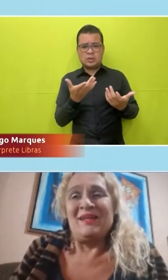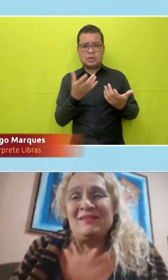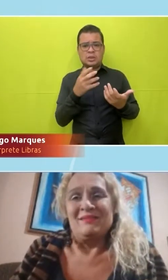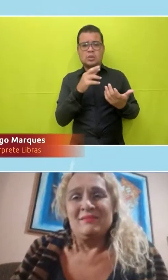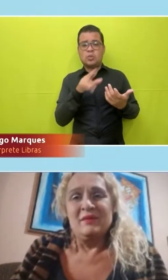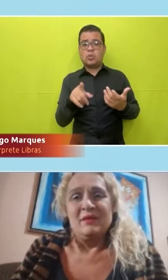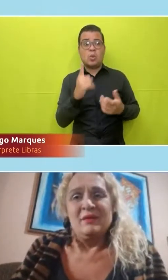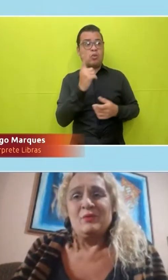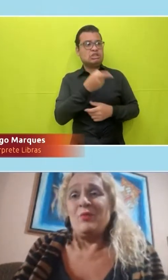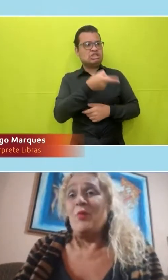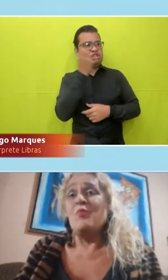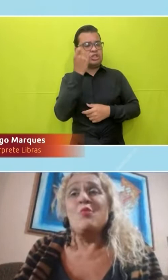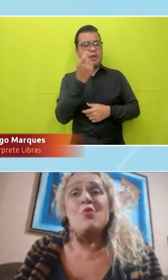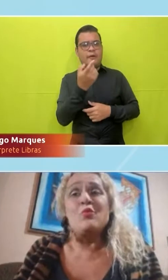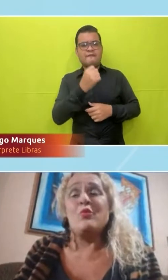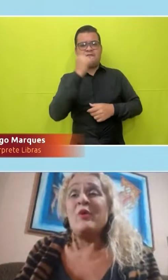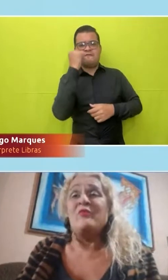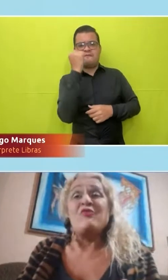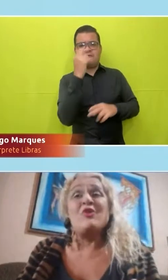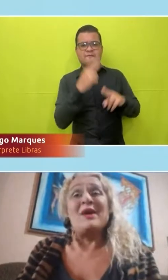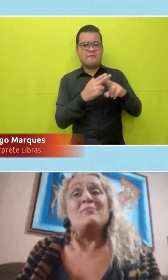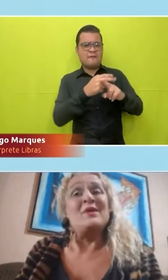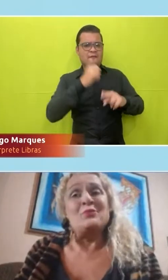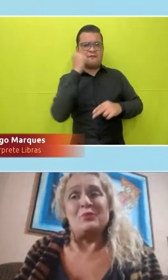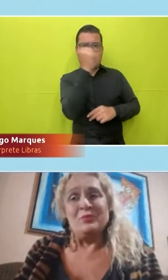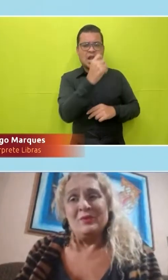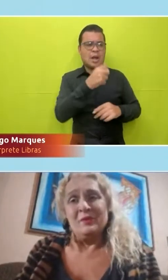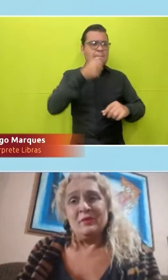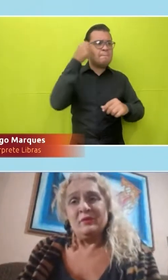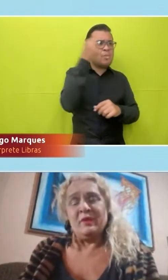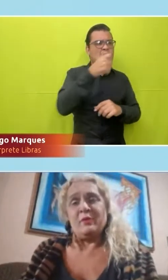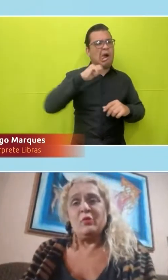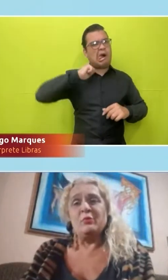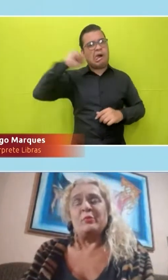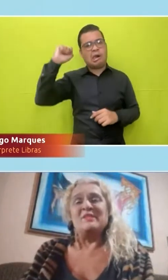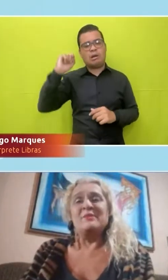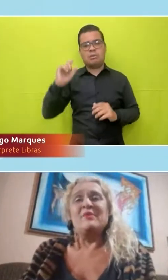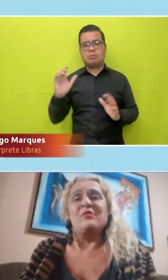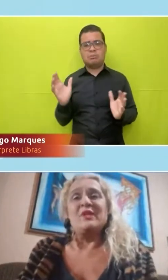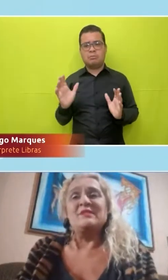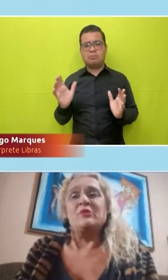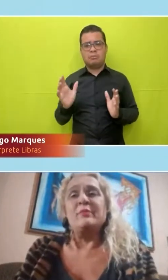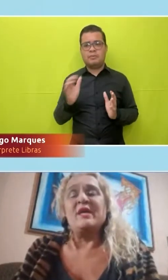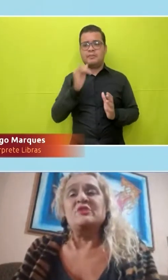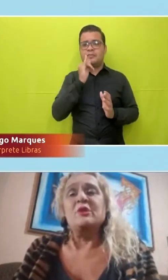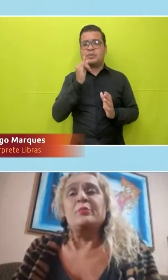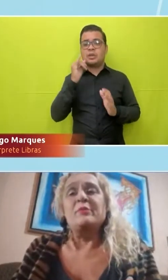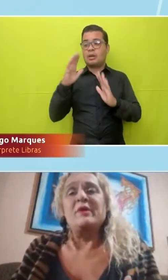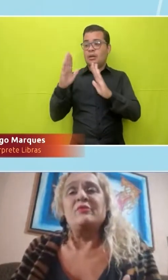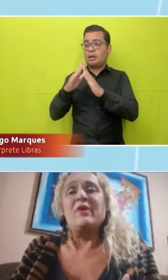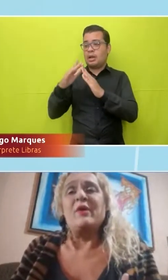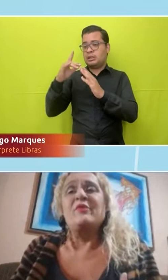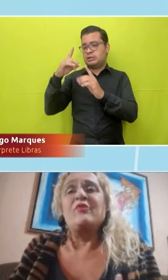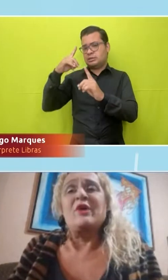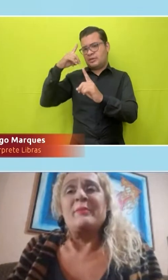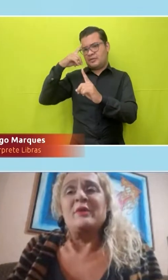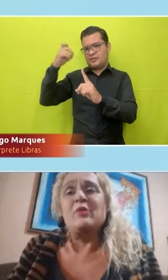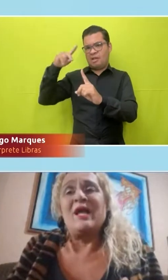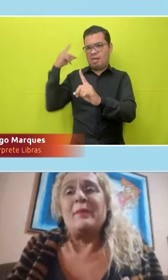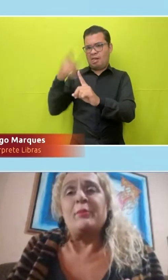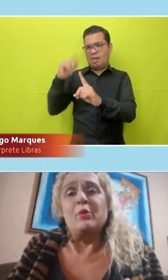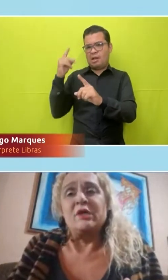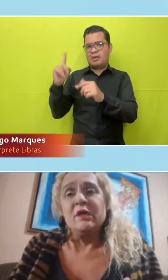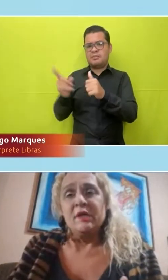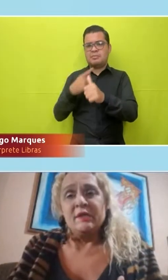facada, não é um murro, não é um enforcamento. Né? Como, por exemplo, da violência doméstica, o primeiro é o enforcamento,